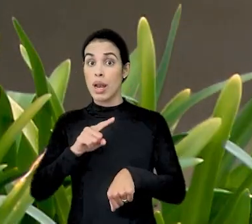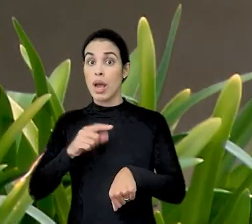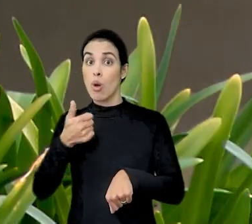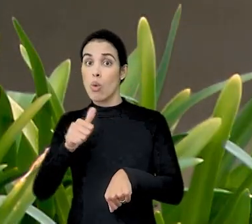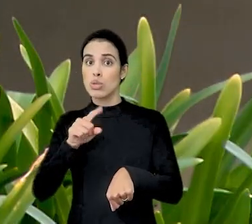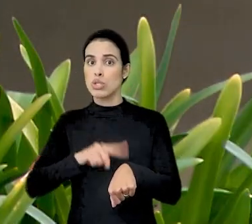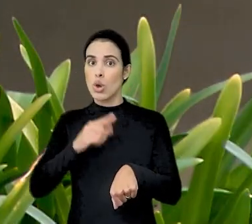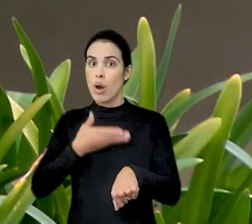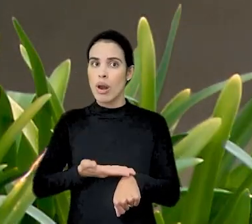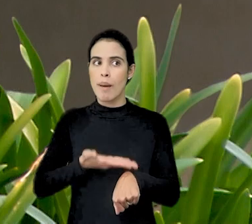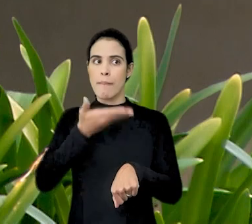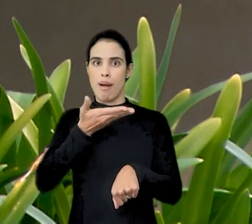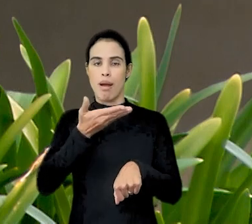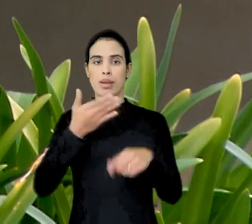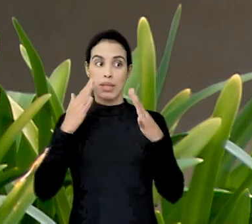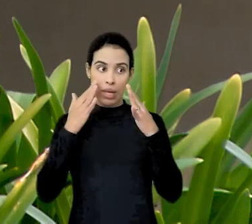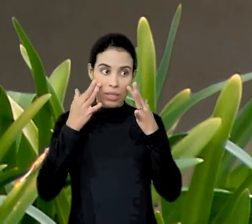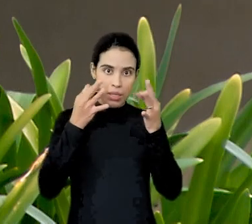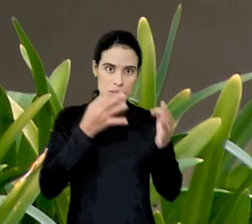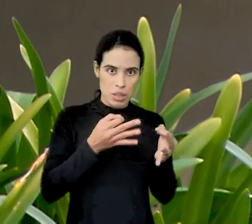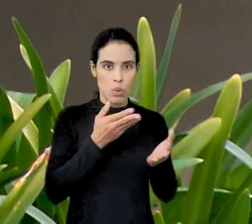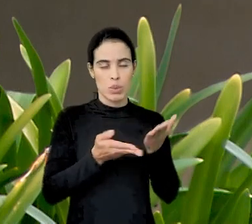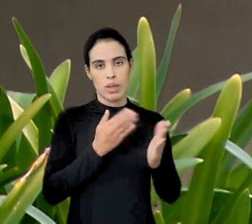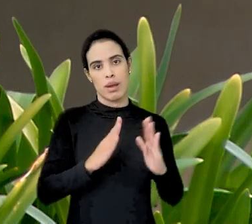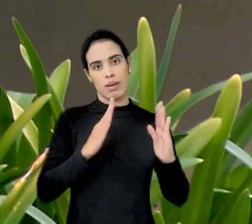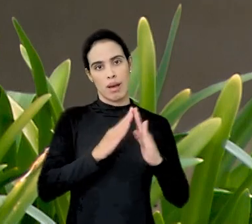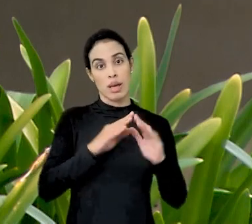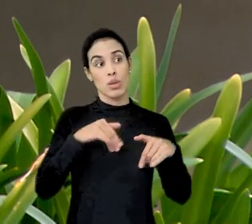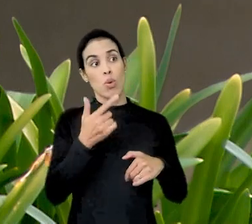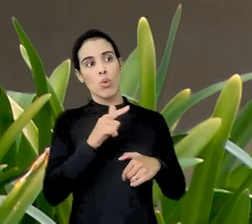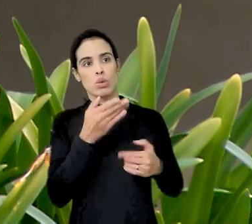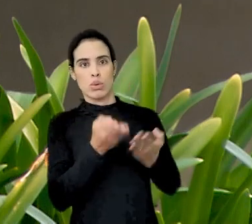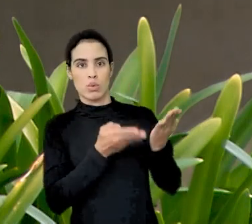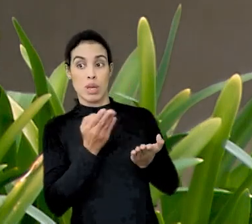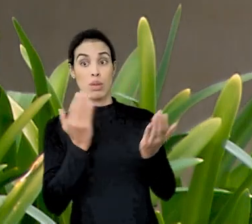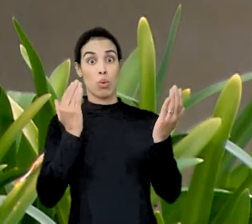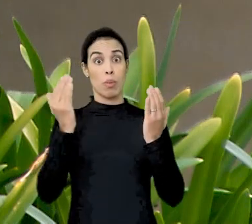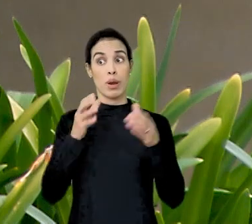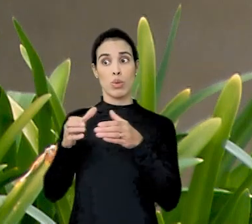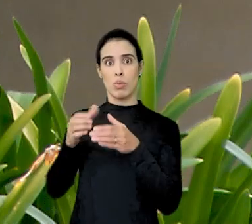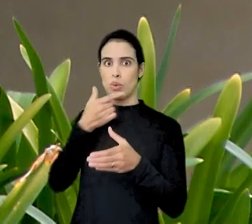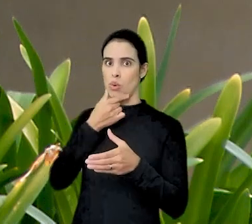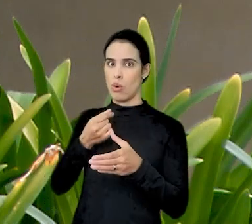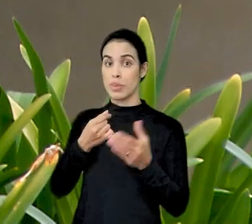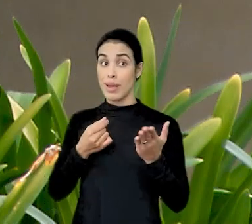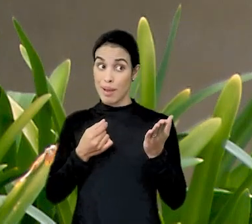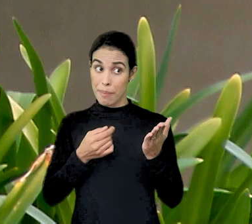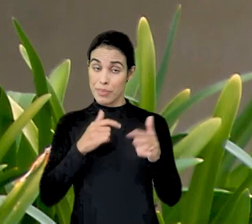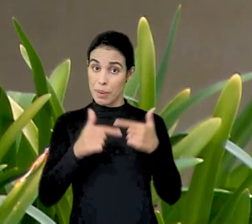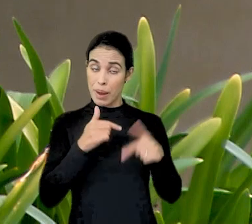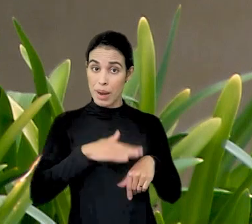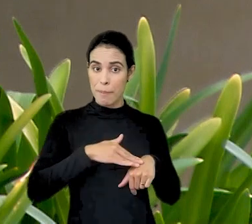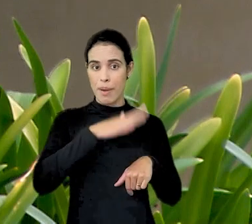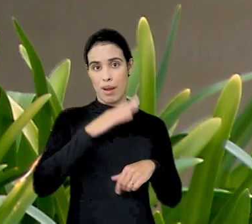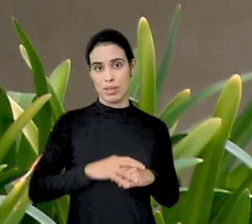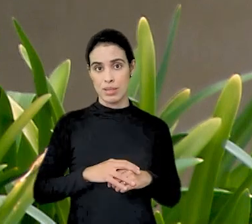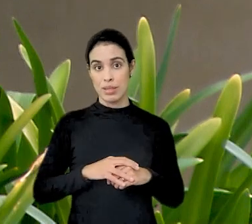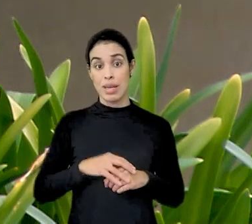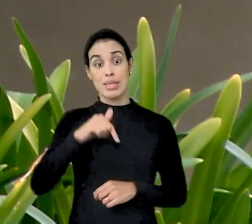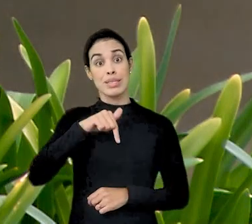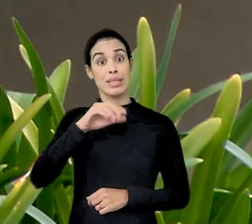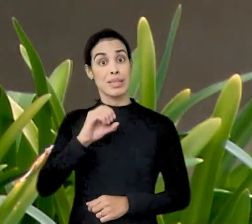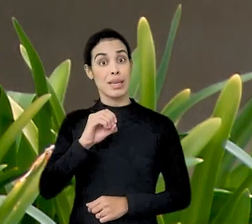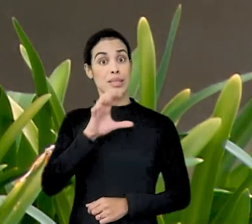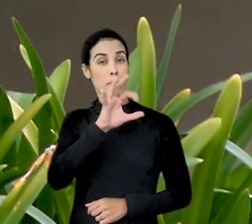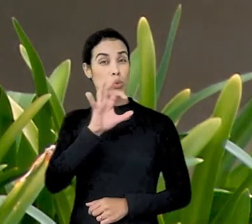dedicam 11 horas a mais ao trabalho doméstico e ao trabalho do cuidado quando comparadas aos homens. E entre as pessoas que declaram realizar